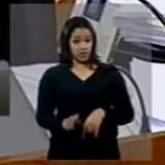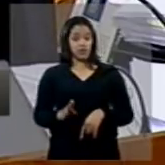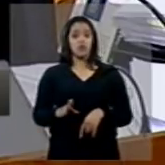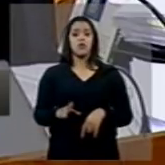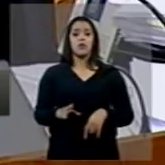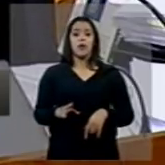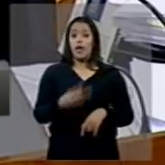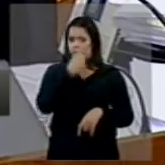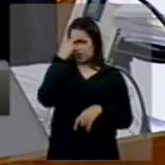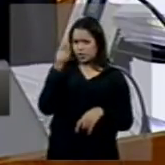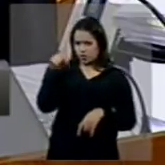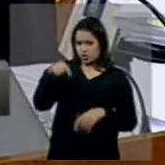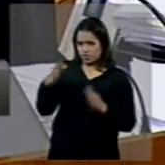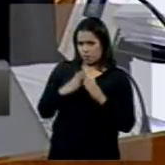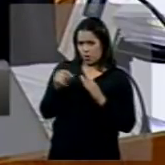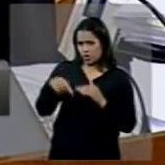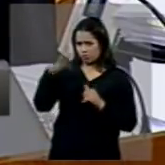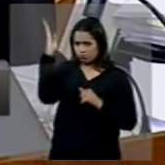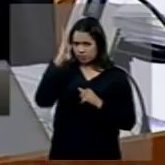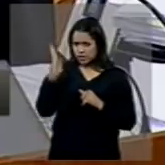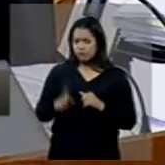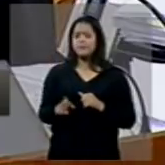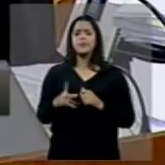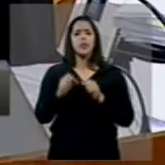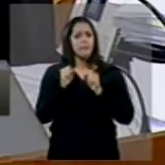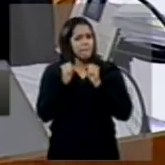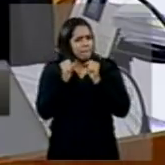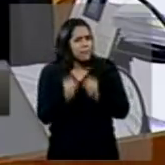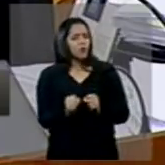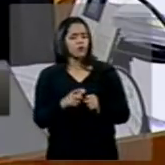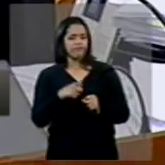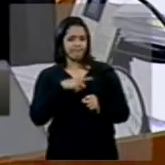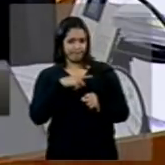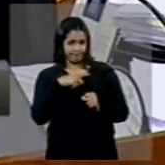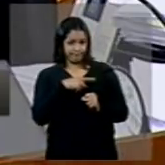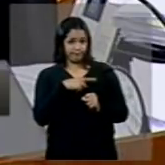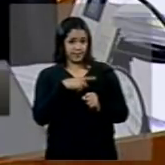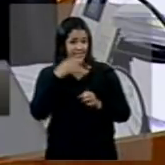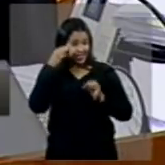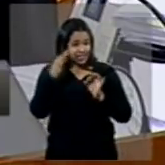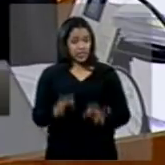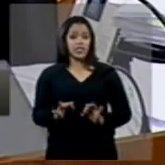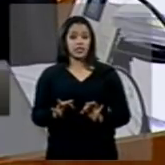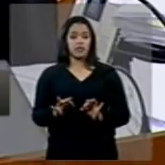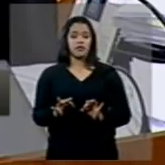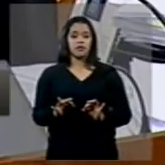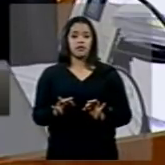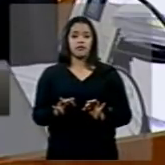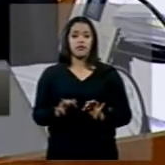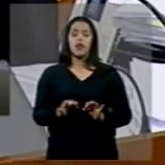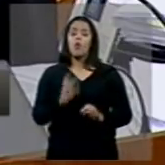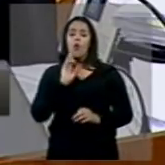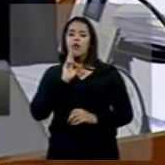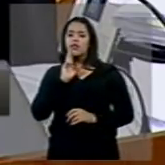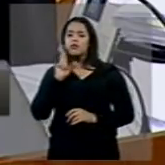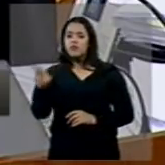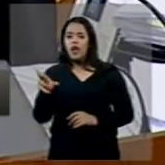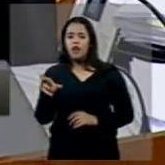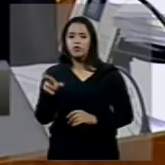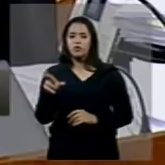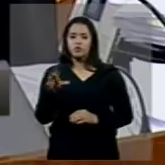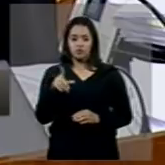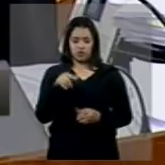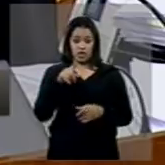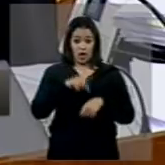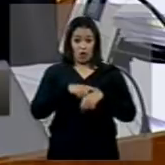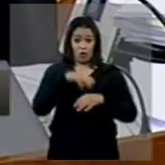que os brasileiros devem e podem ter, de que o que for o resultado do